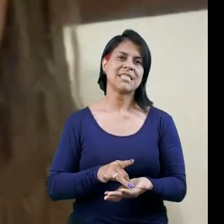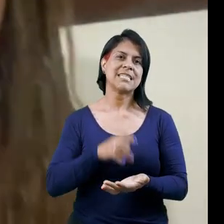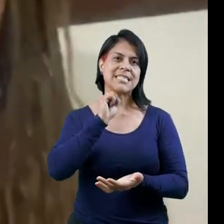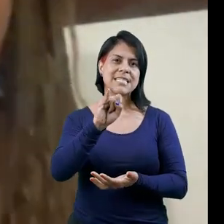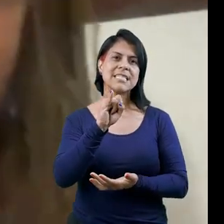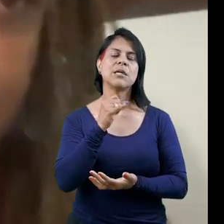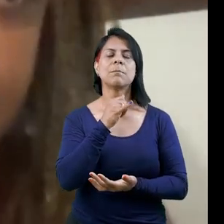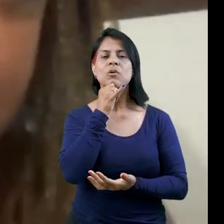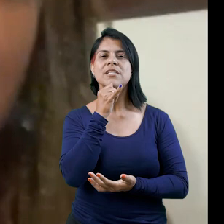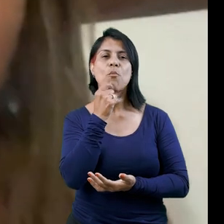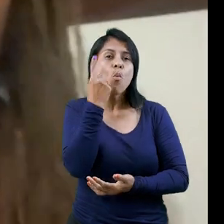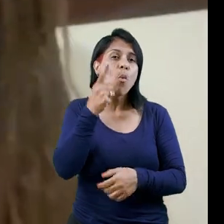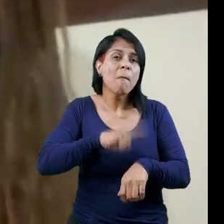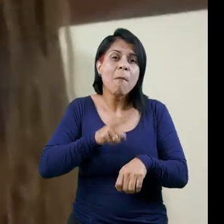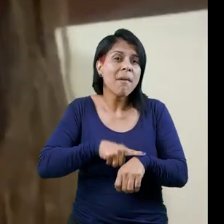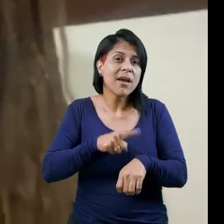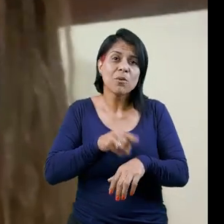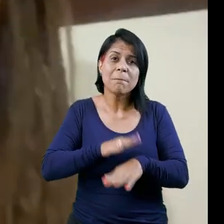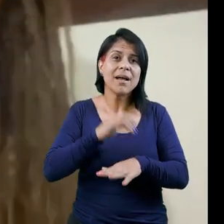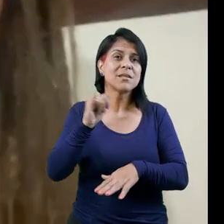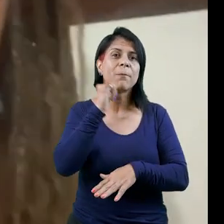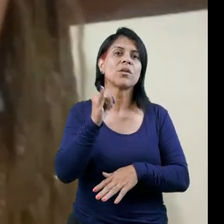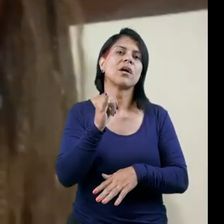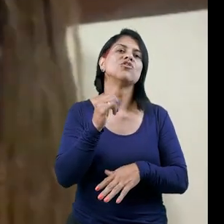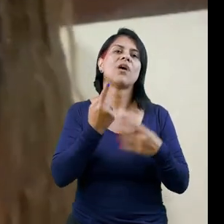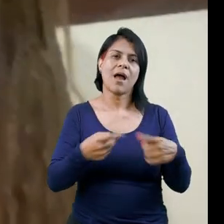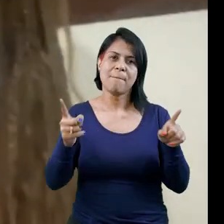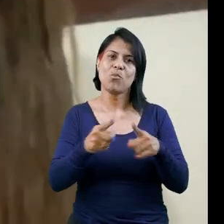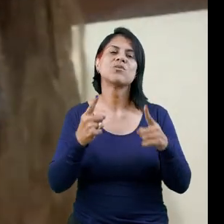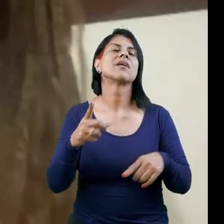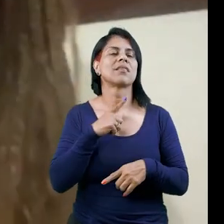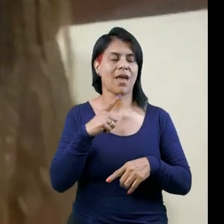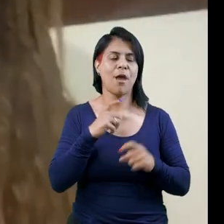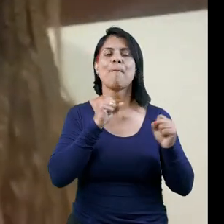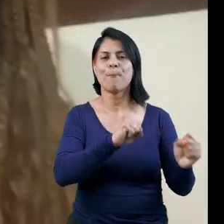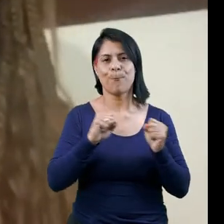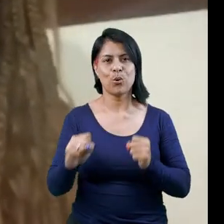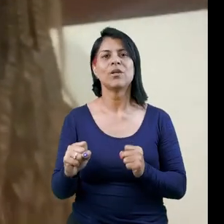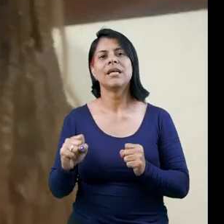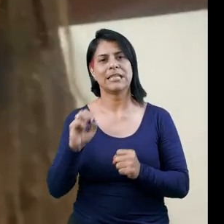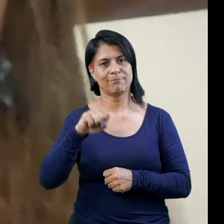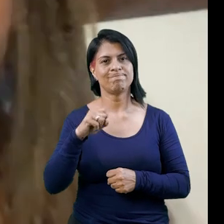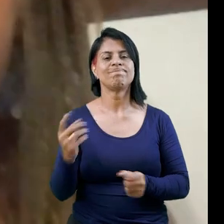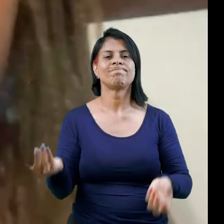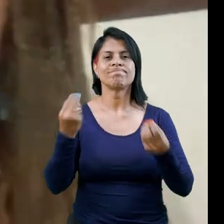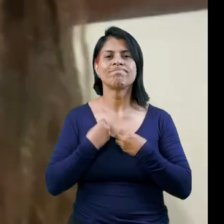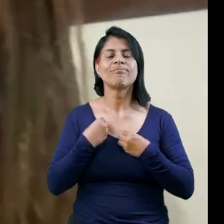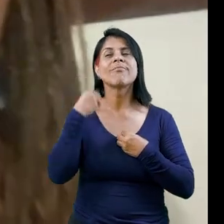nem que seja por um instante. A música tem o poder de nos fazer